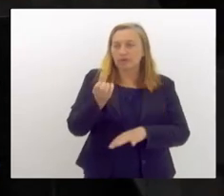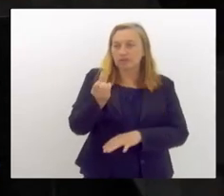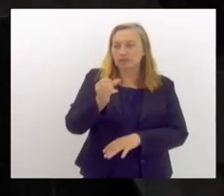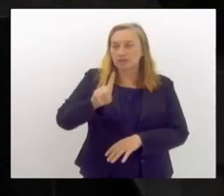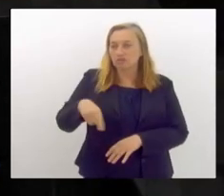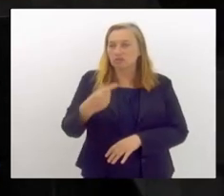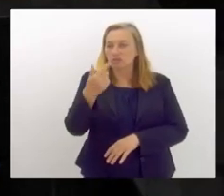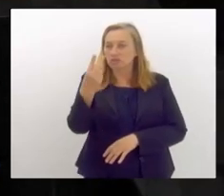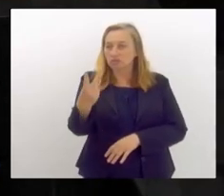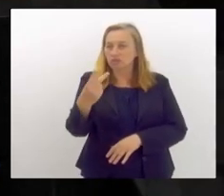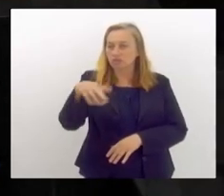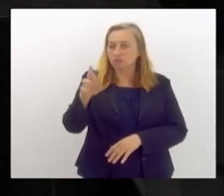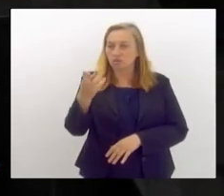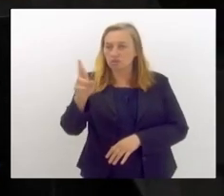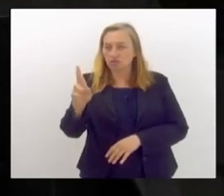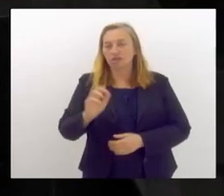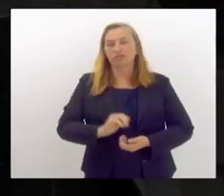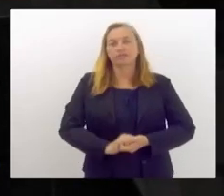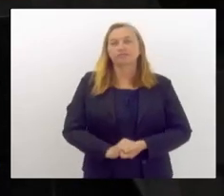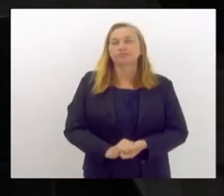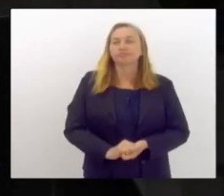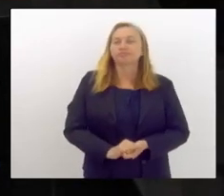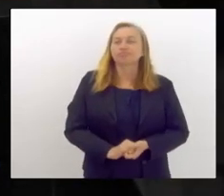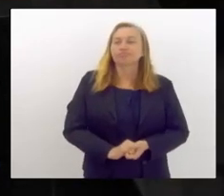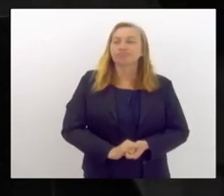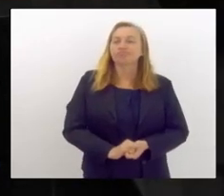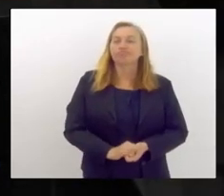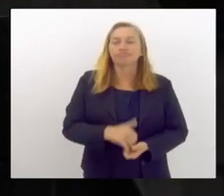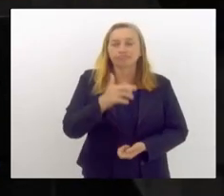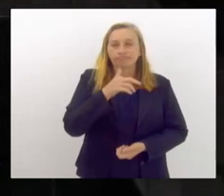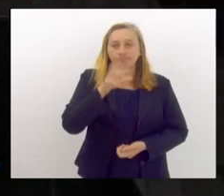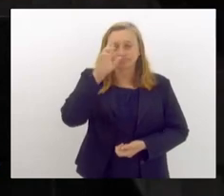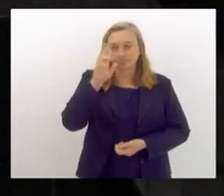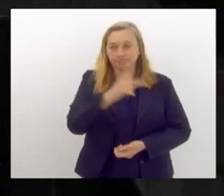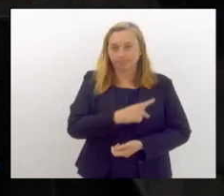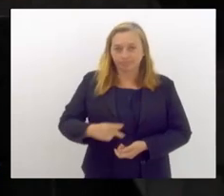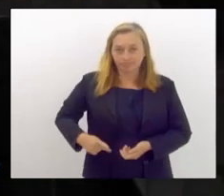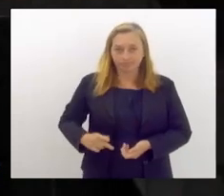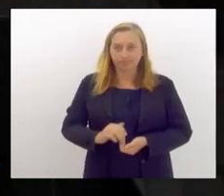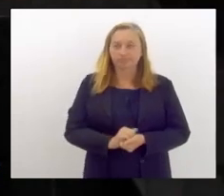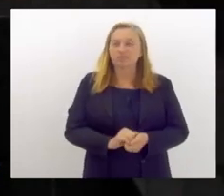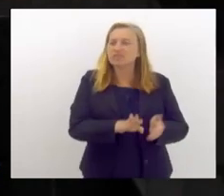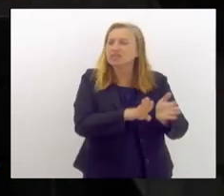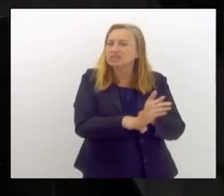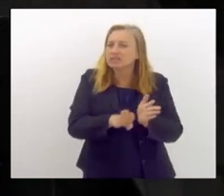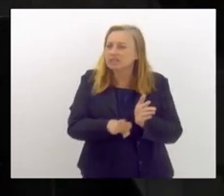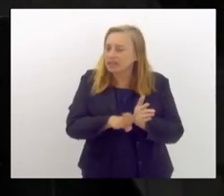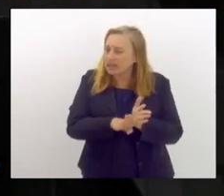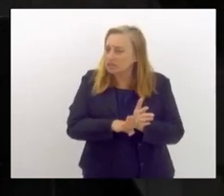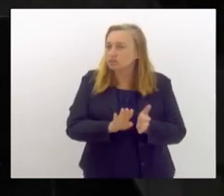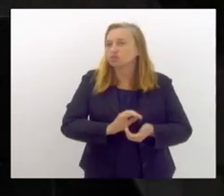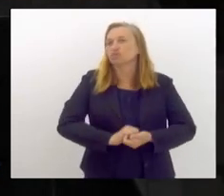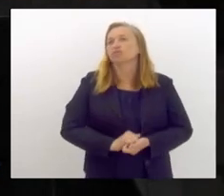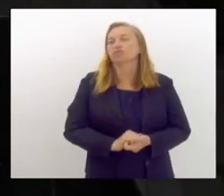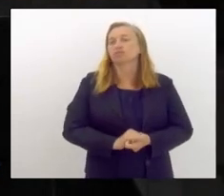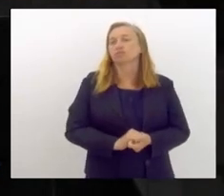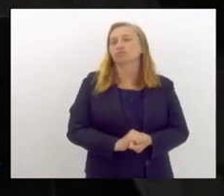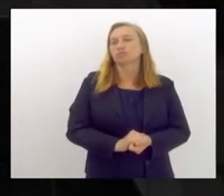6,2 bilhões de reais. Senhora presidente, nesses gastos dedutíveis,